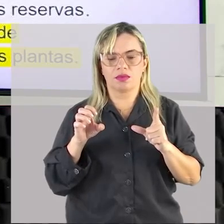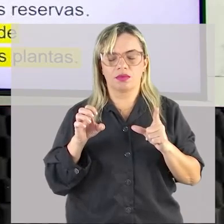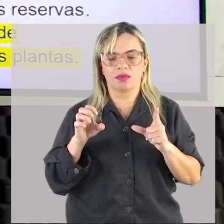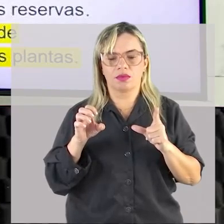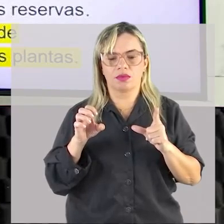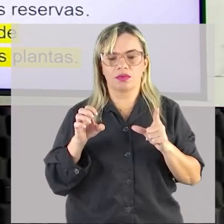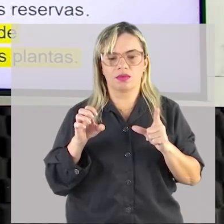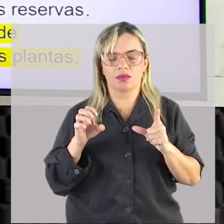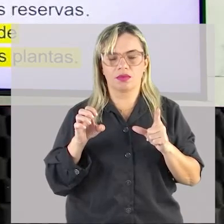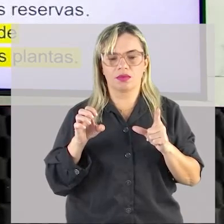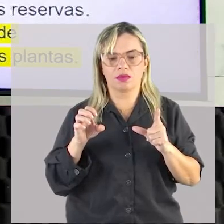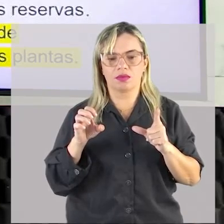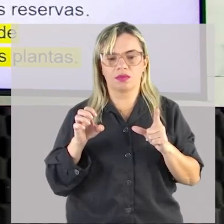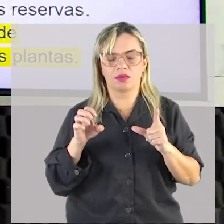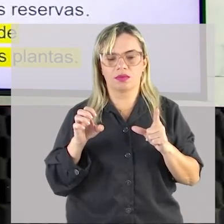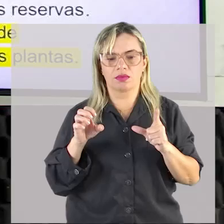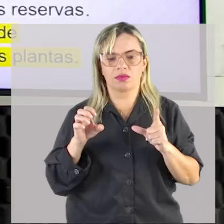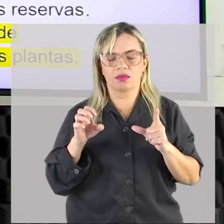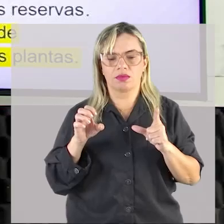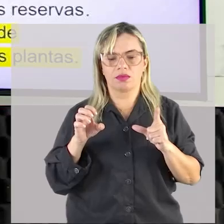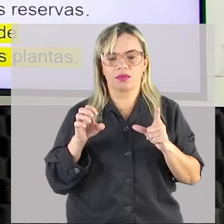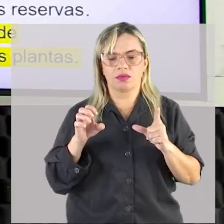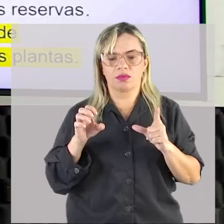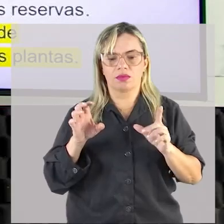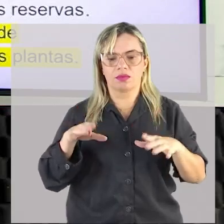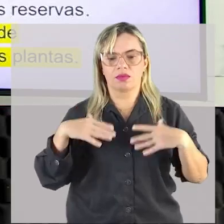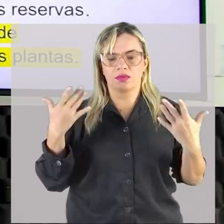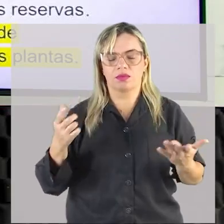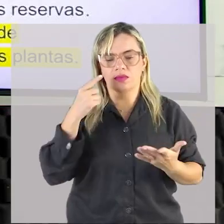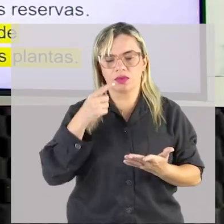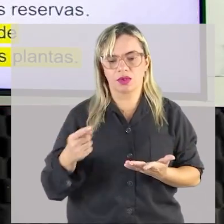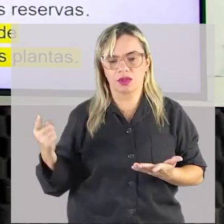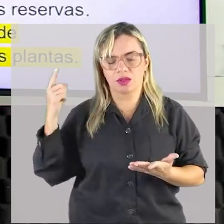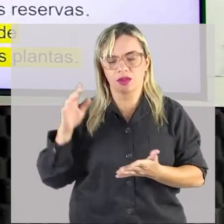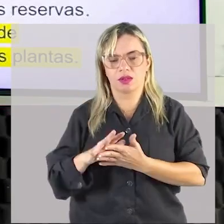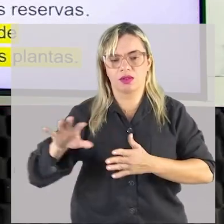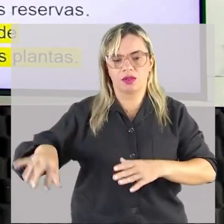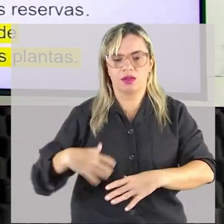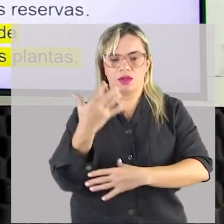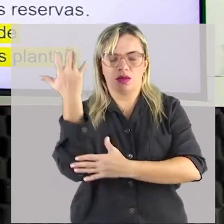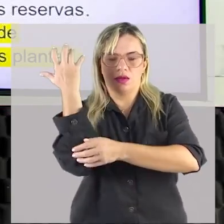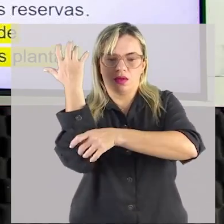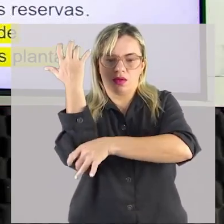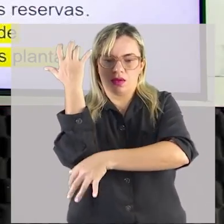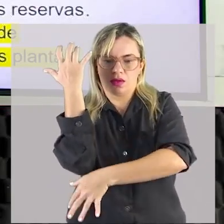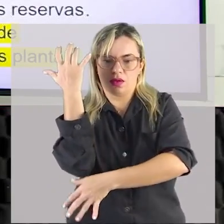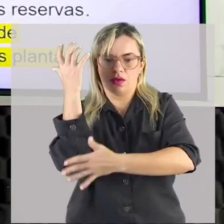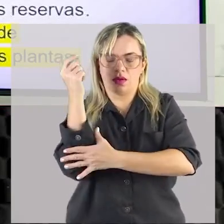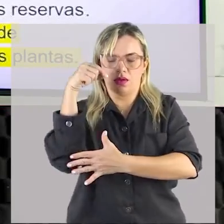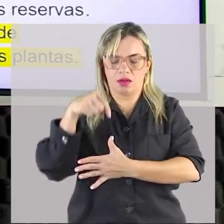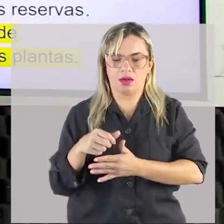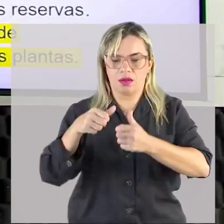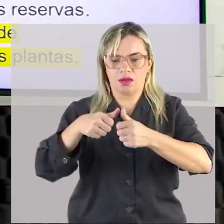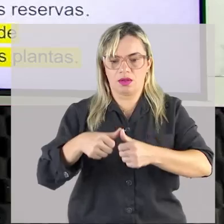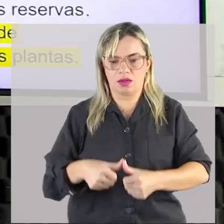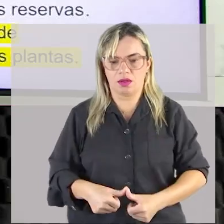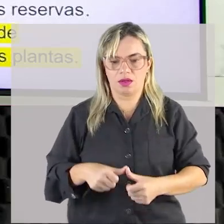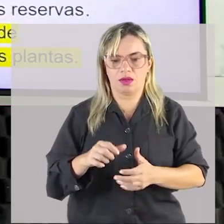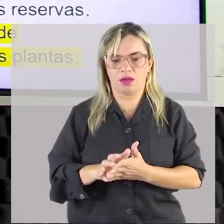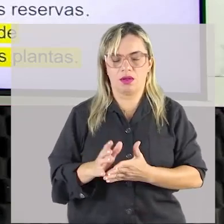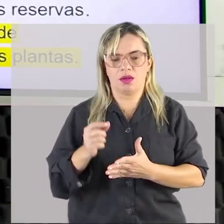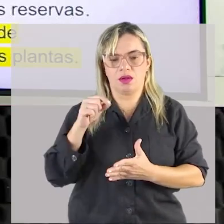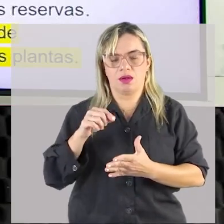Então, essas raízes tabulares que aumentam a superfície de contato, sendo importante na fixação das plantas, e aí a gente